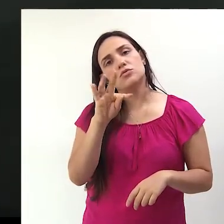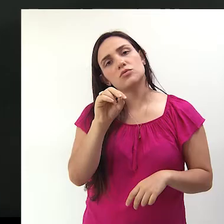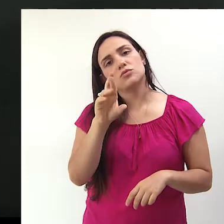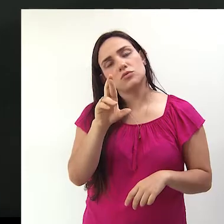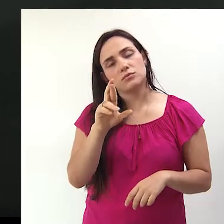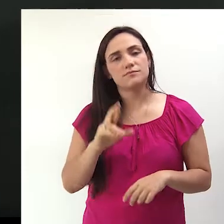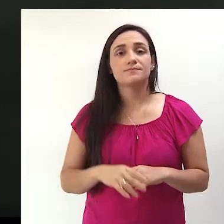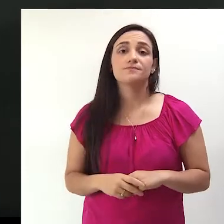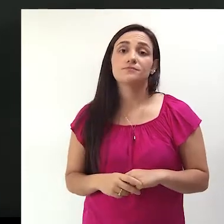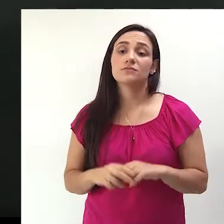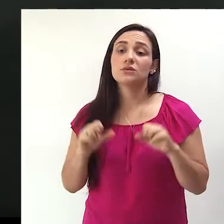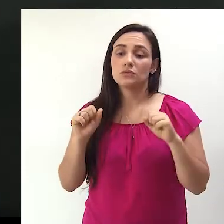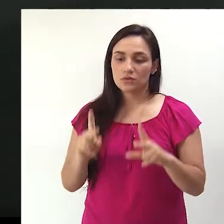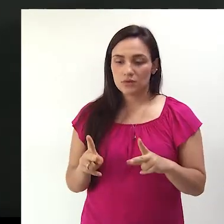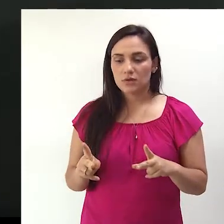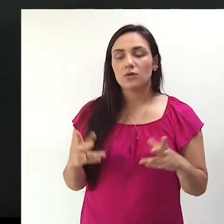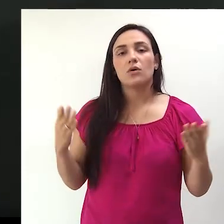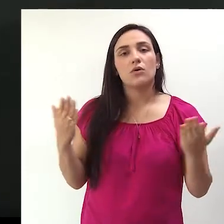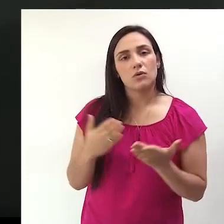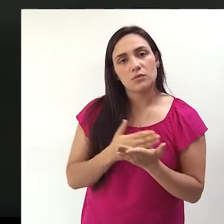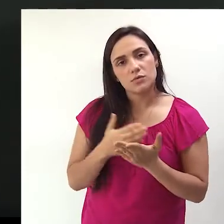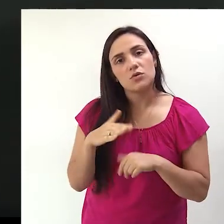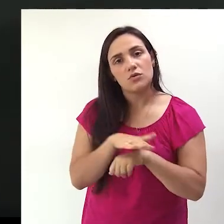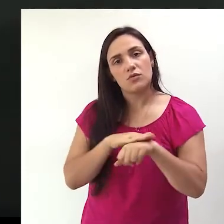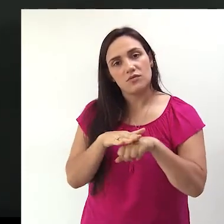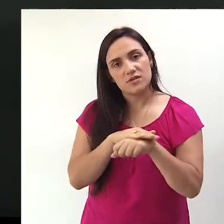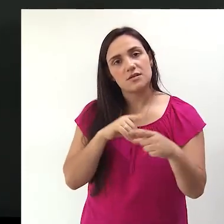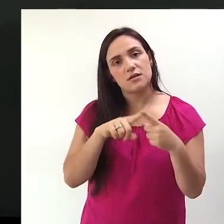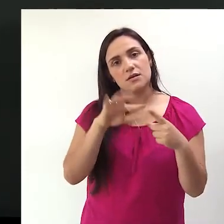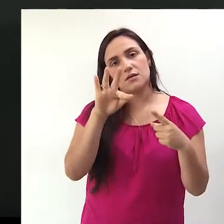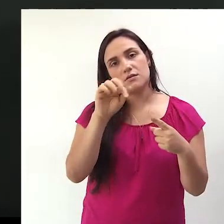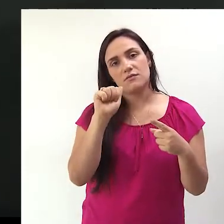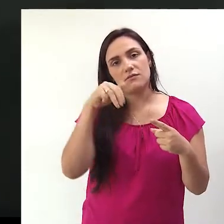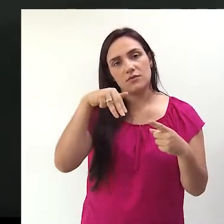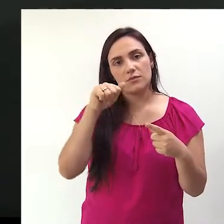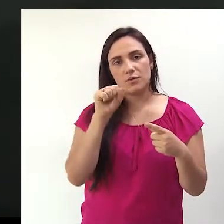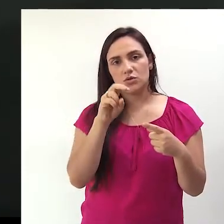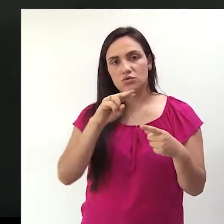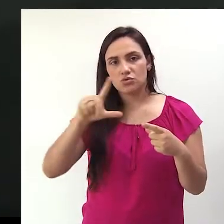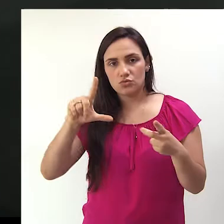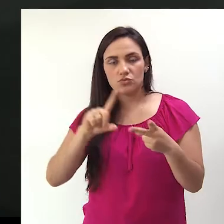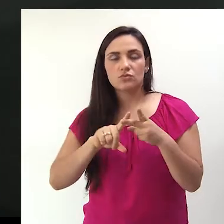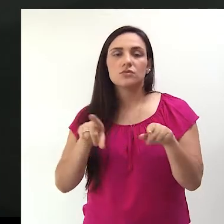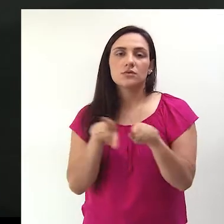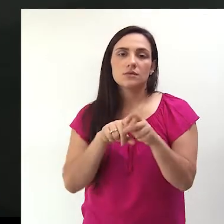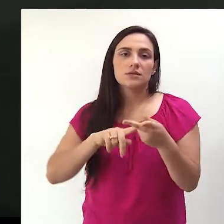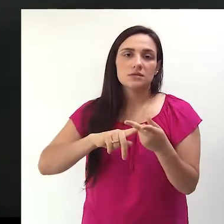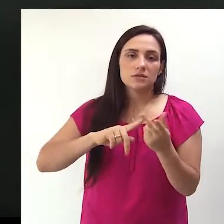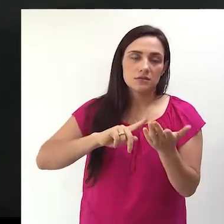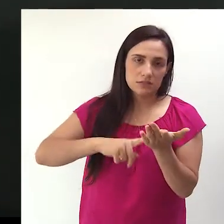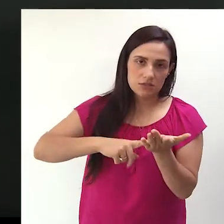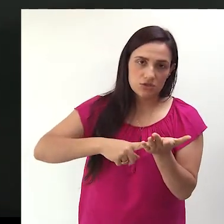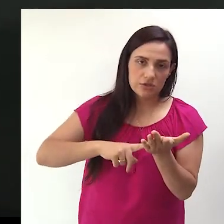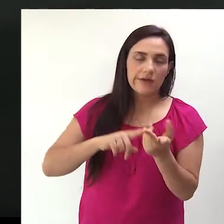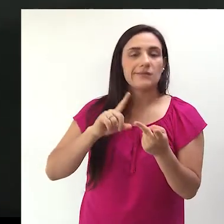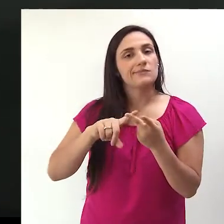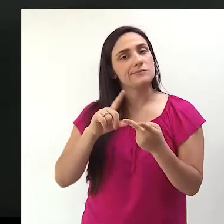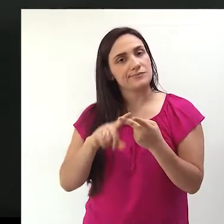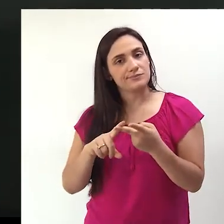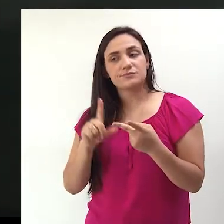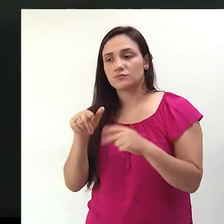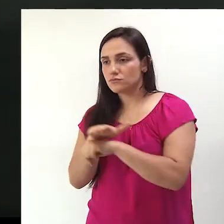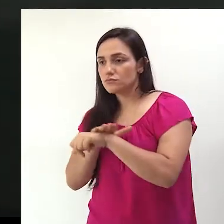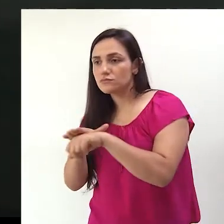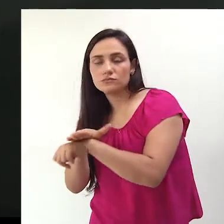estamos começando a entabular os contatos com a FamaSul, com os sindicatos, visando uma linha mais direta, menos burocrática,